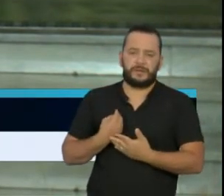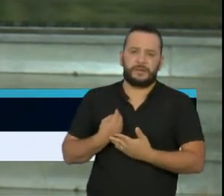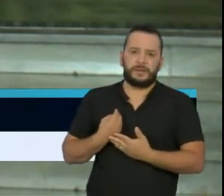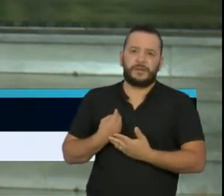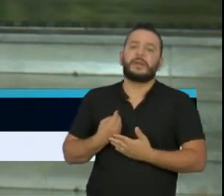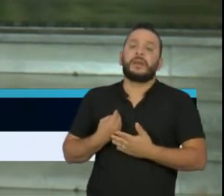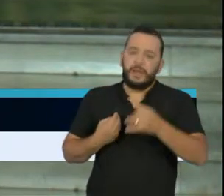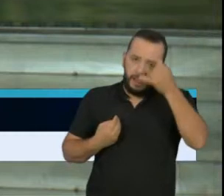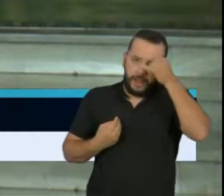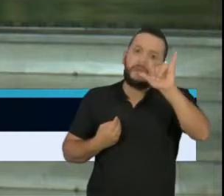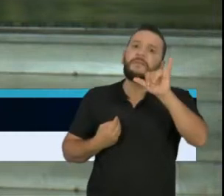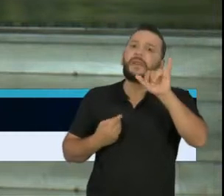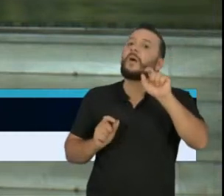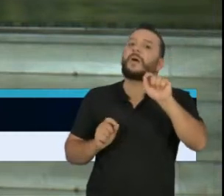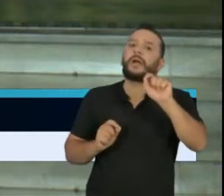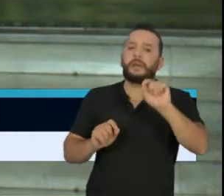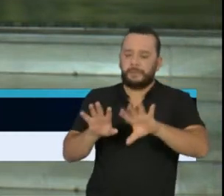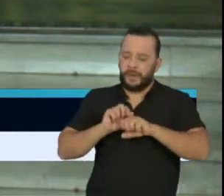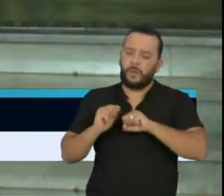coronavírus.